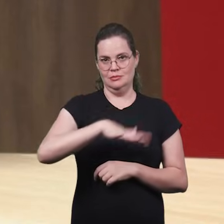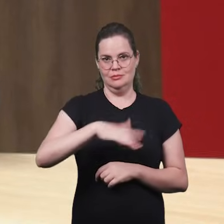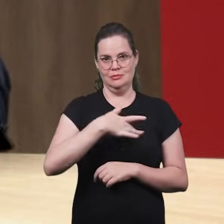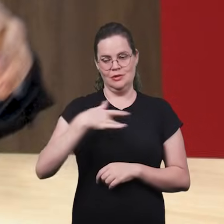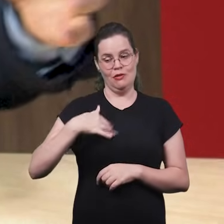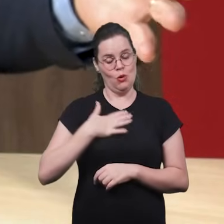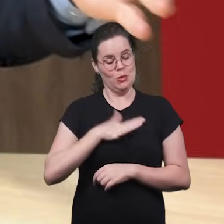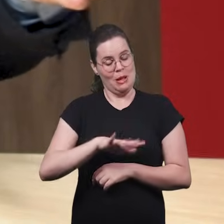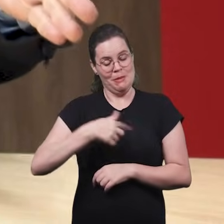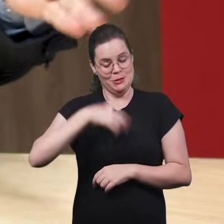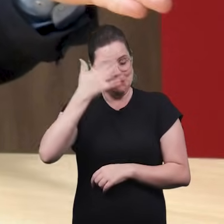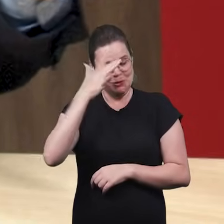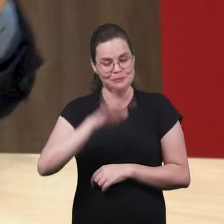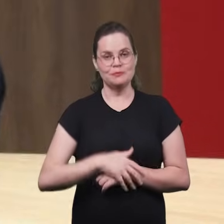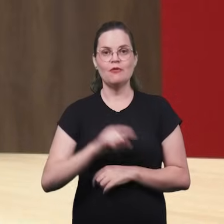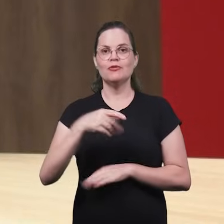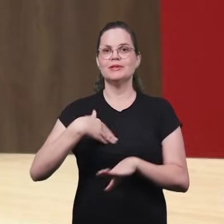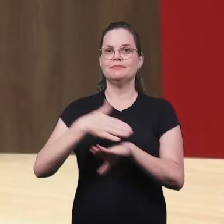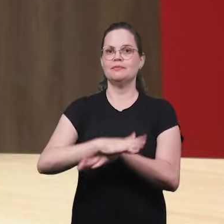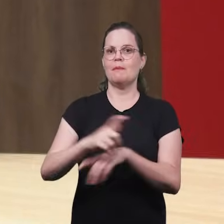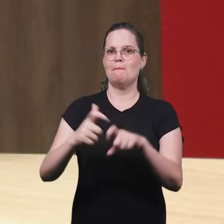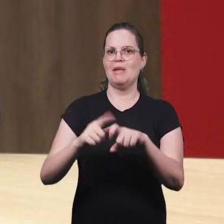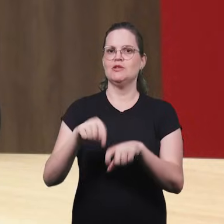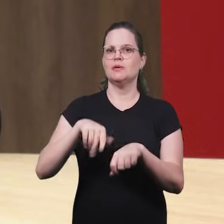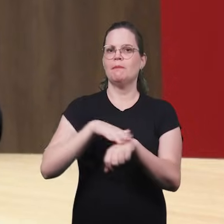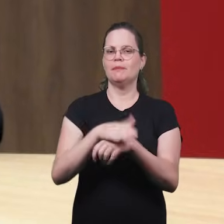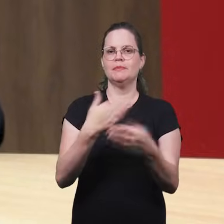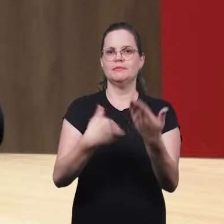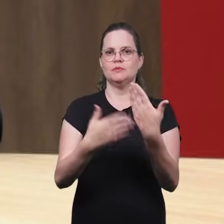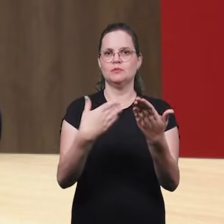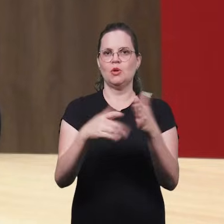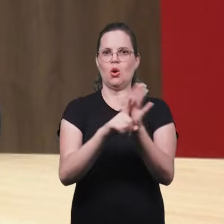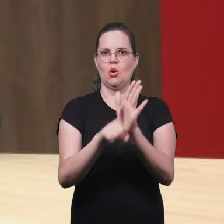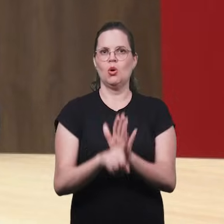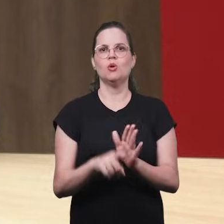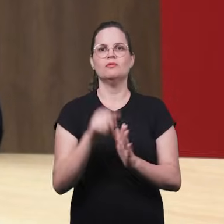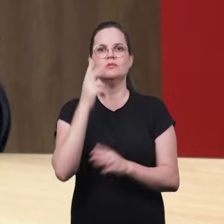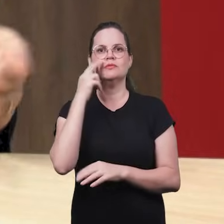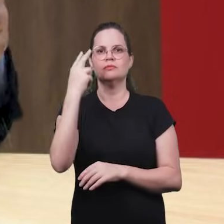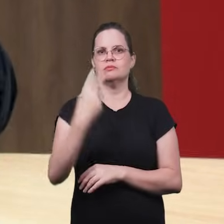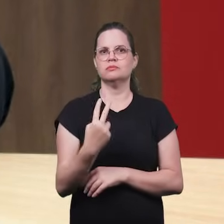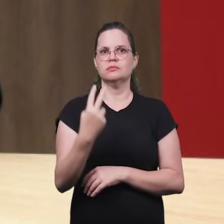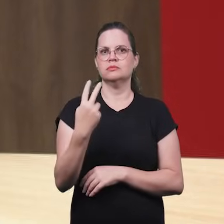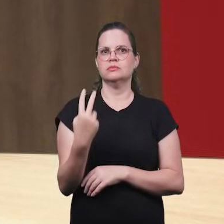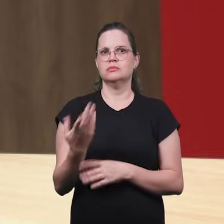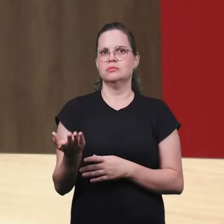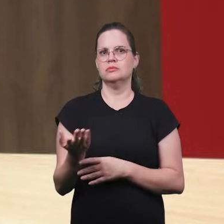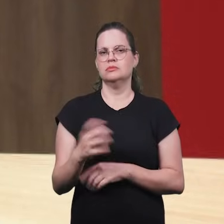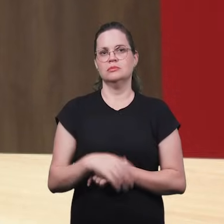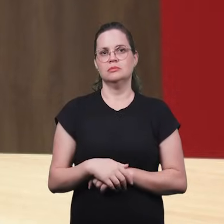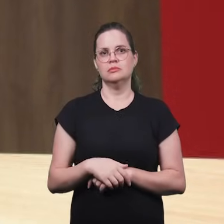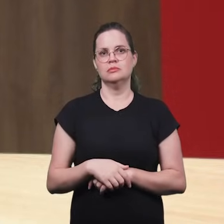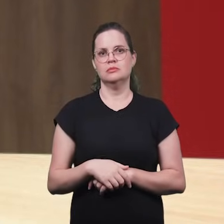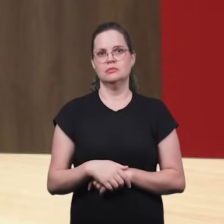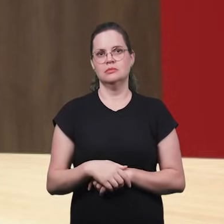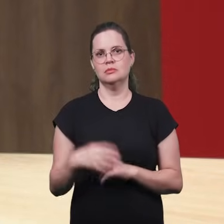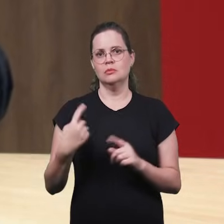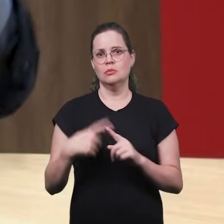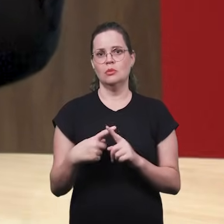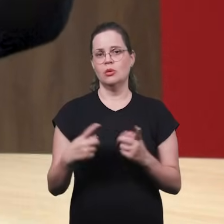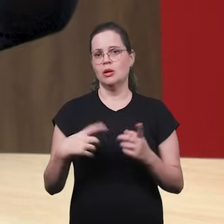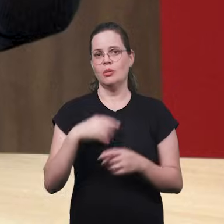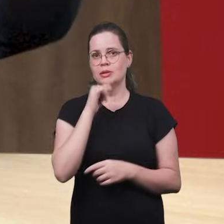vai gostar de eu dizer isso, mas você entra no médico, por exemplo, para fazer uma consulta, por que não?